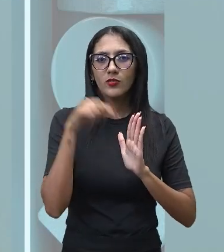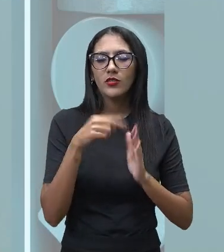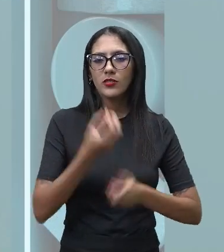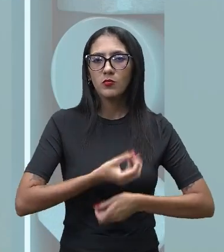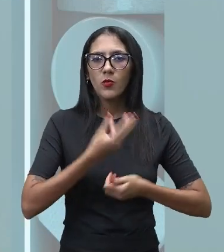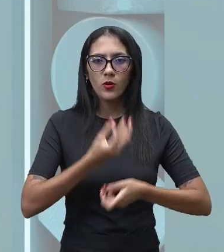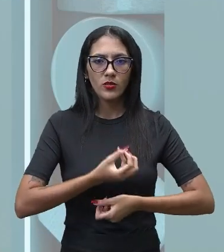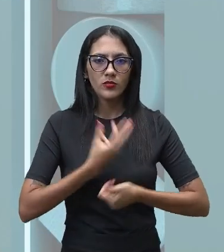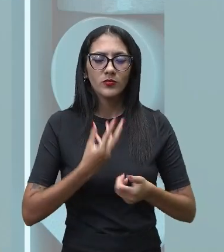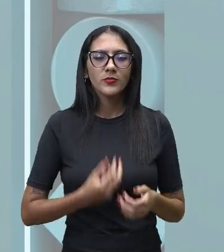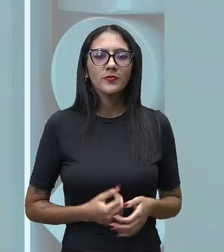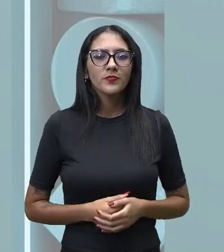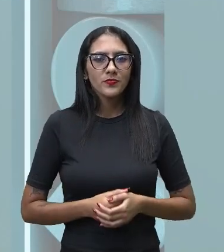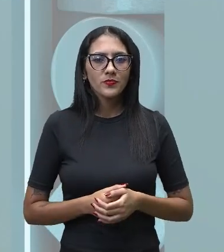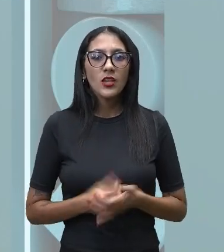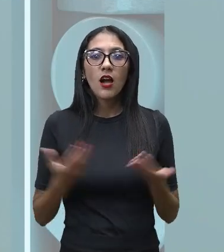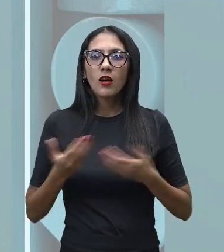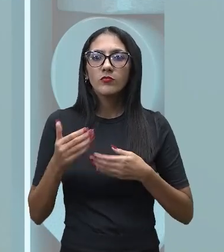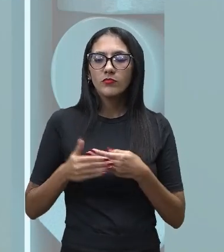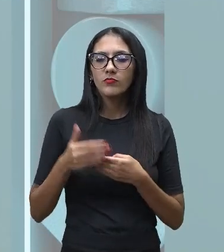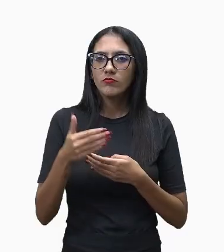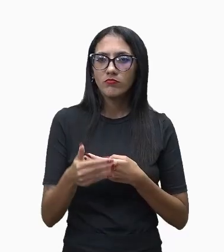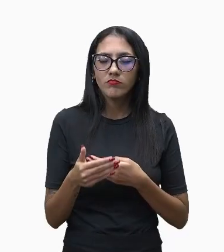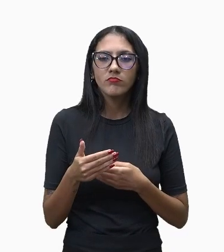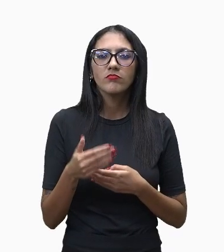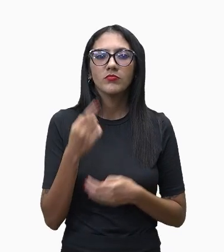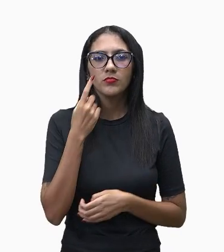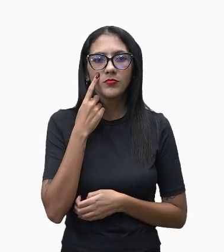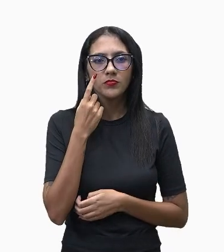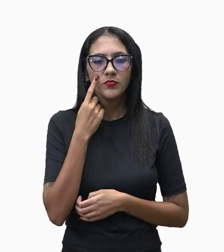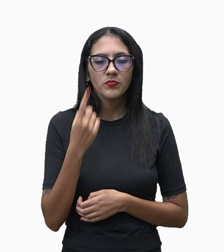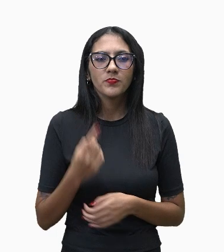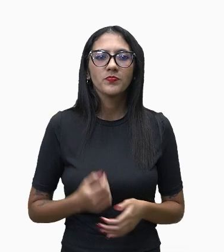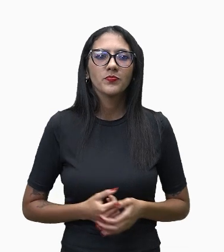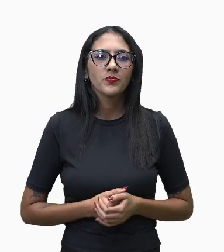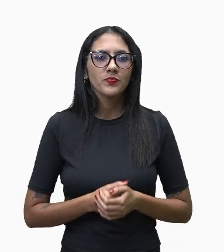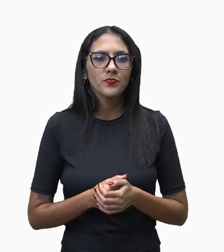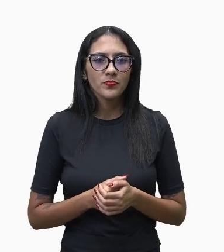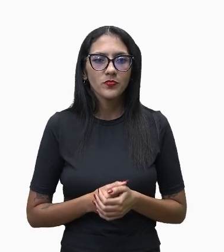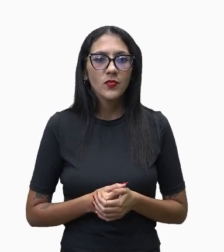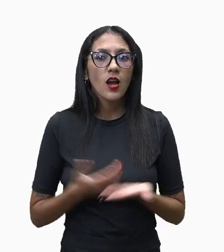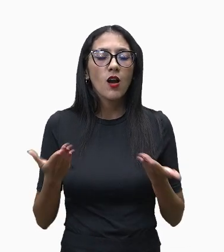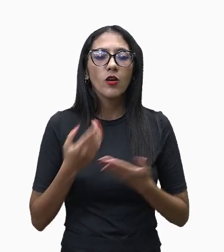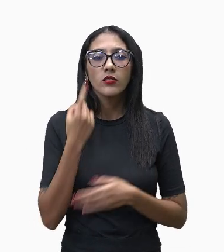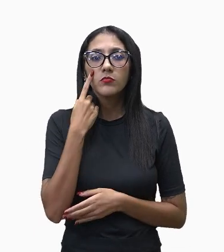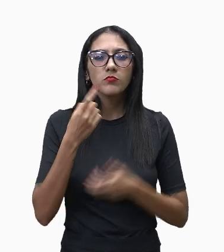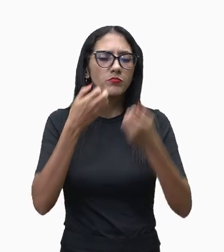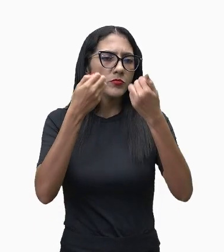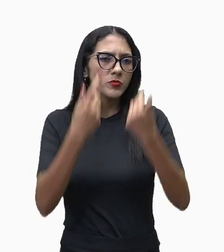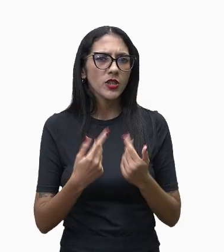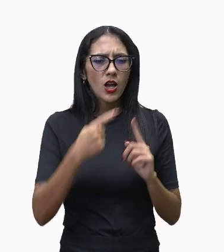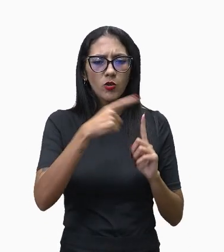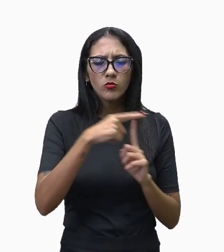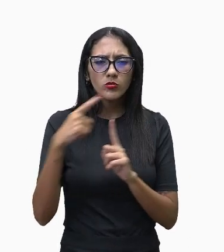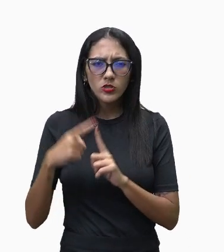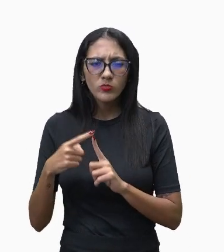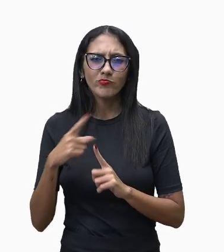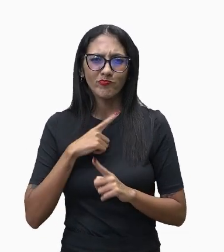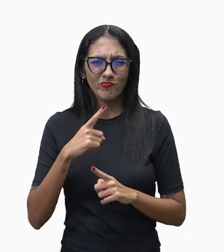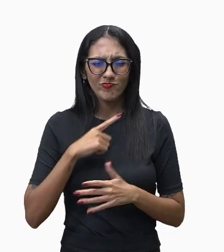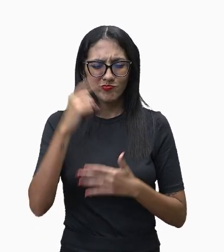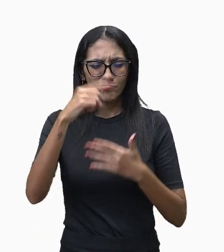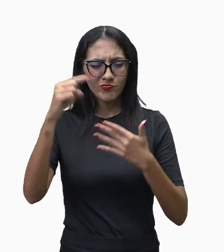Português, a gente vai avançar aqui e explicar para vocês os tipos, porque nós temos vários tipos